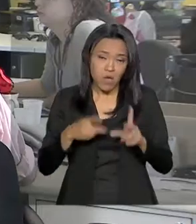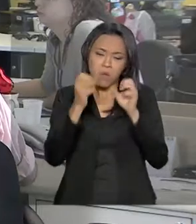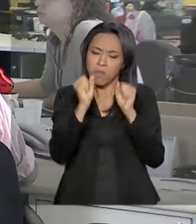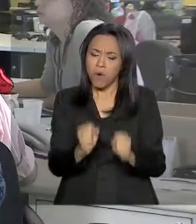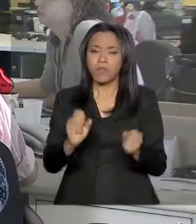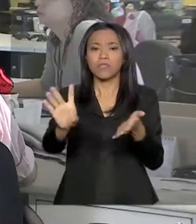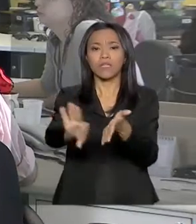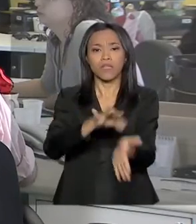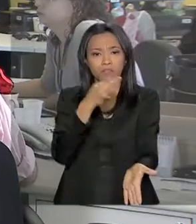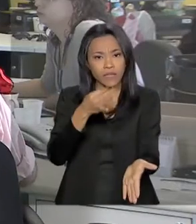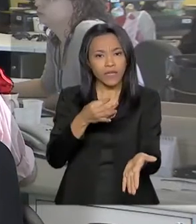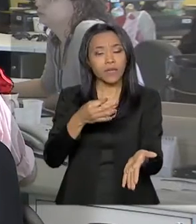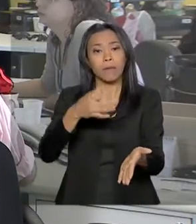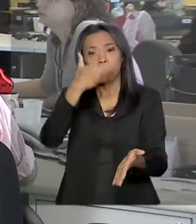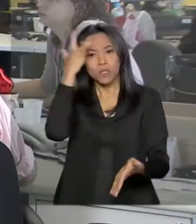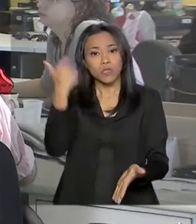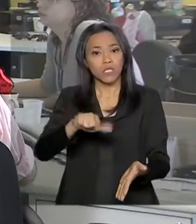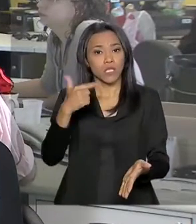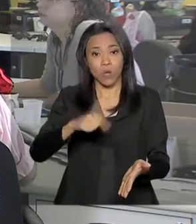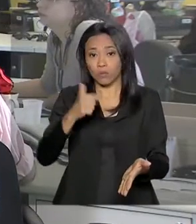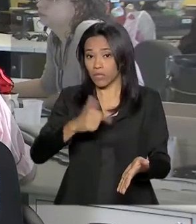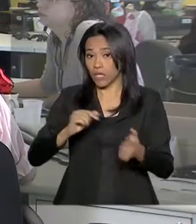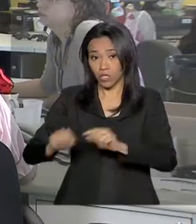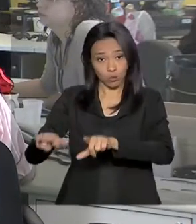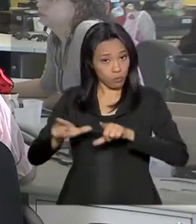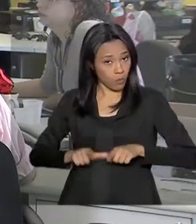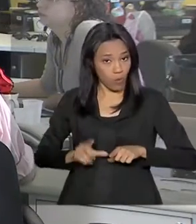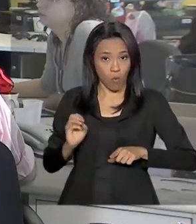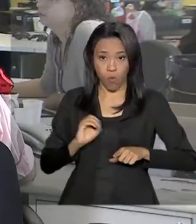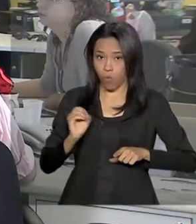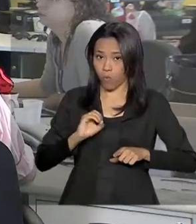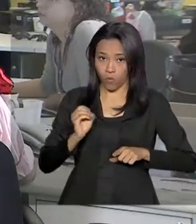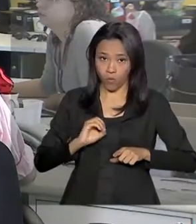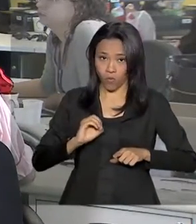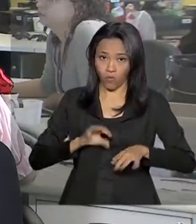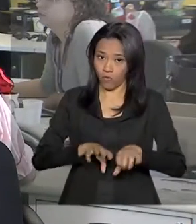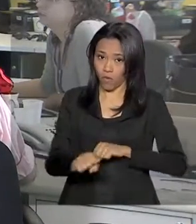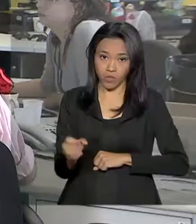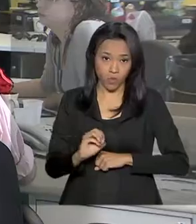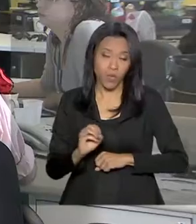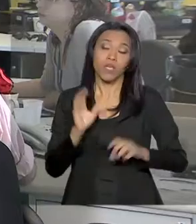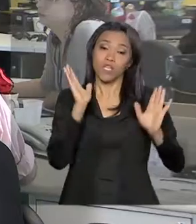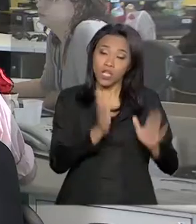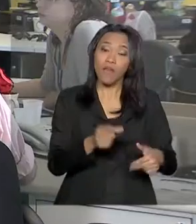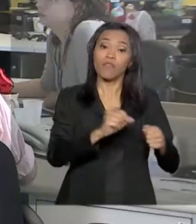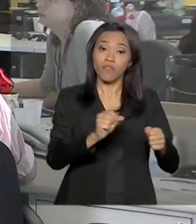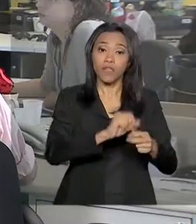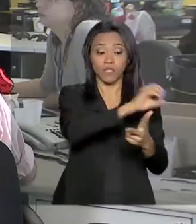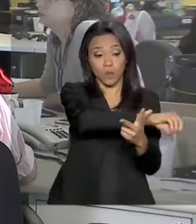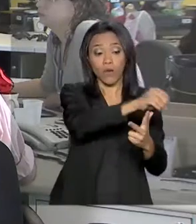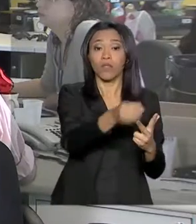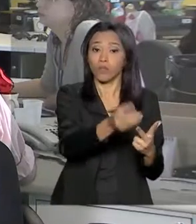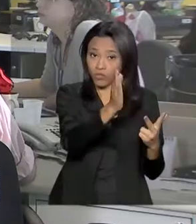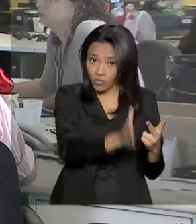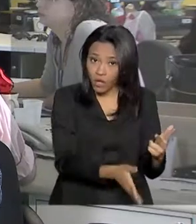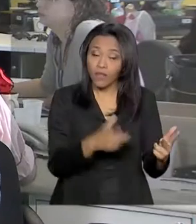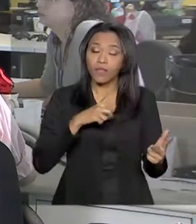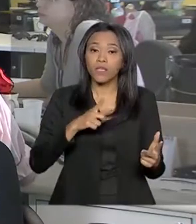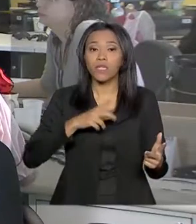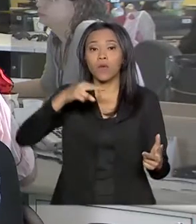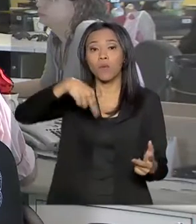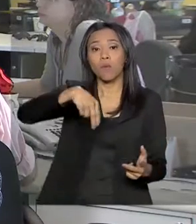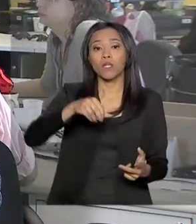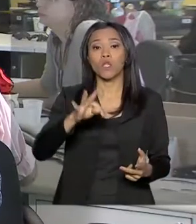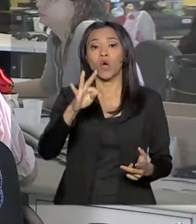inscrever estudantes sem diploma de curso superior e que fizeram o Enem em 2018. É preciso ter obtido uma nota mínima de